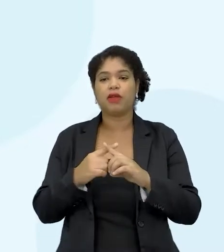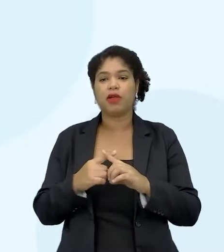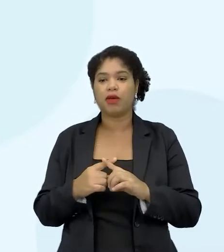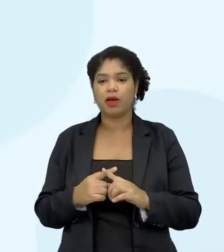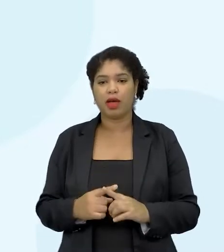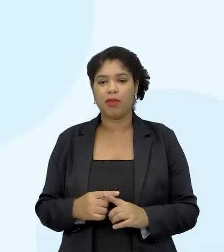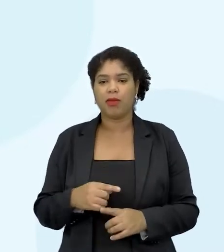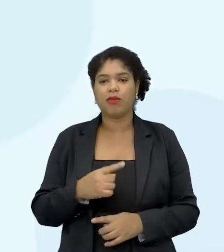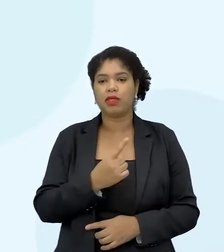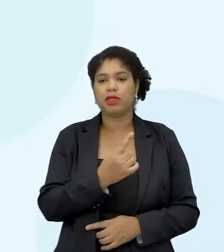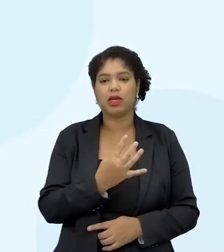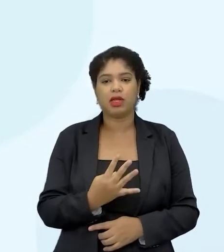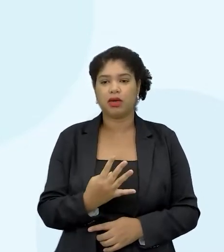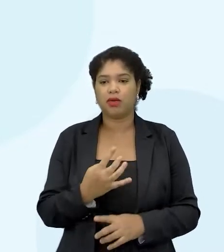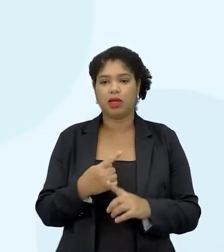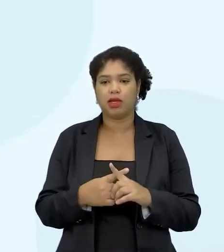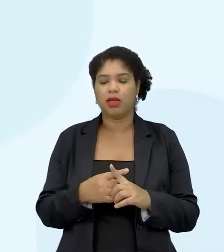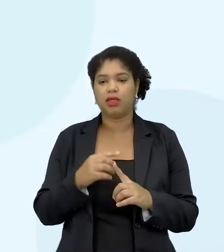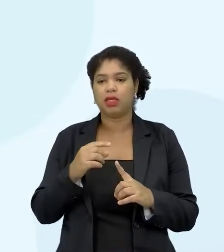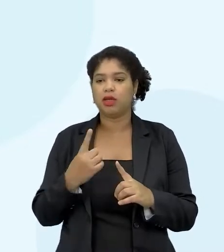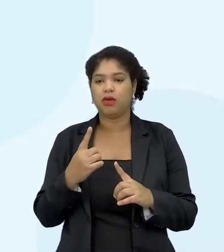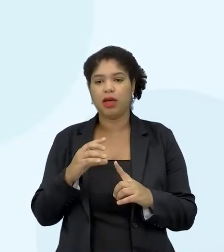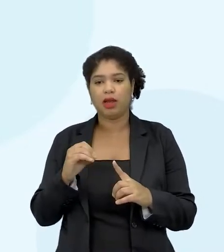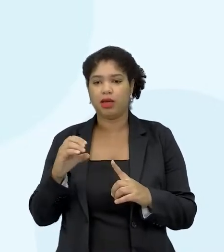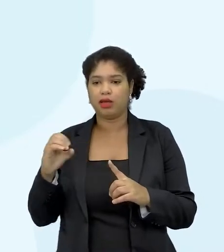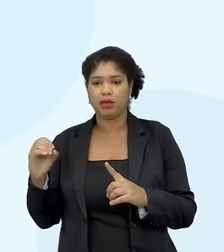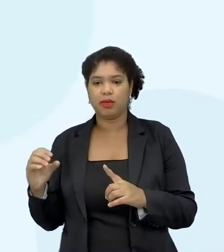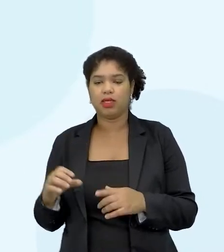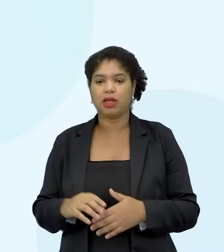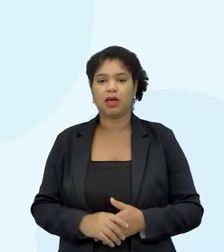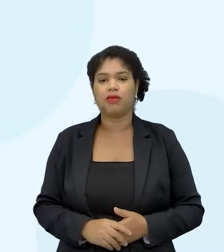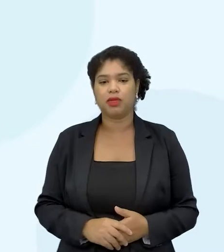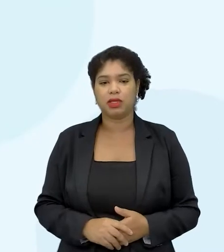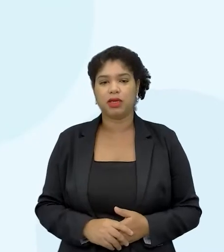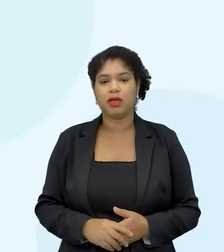vezes 100 dá 1.400, mais 6.000, eu vou ter lá